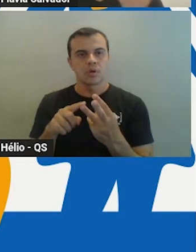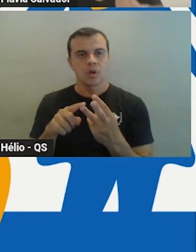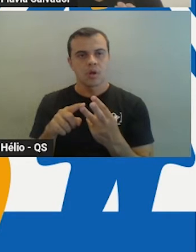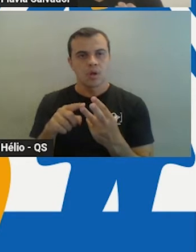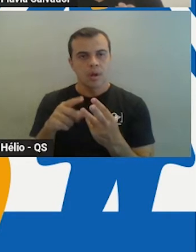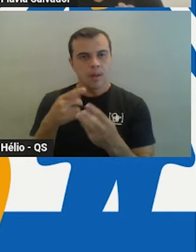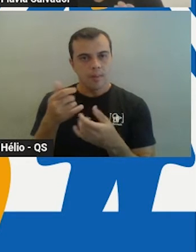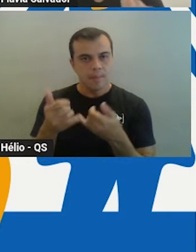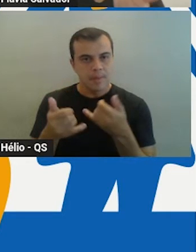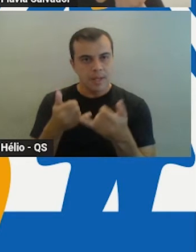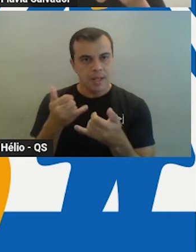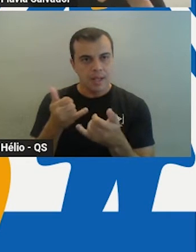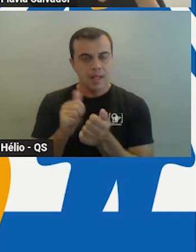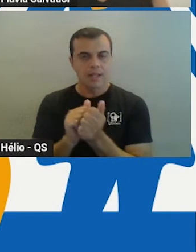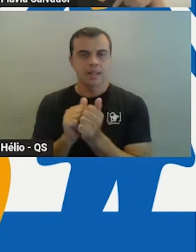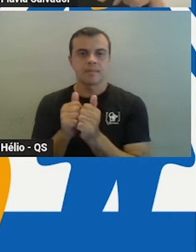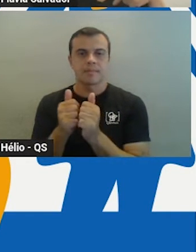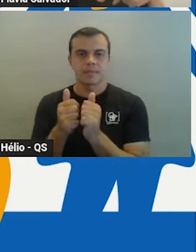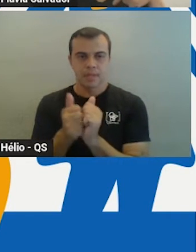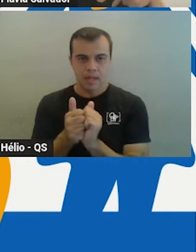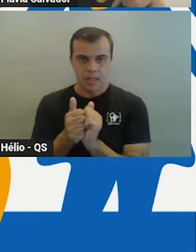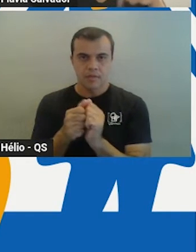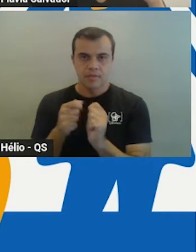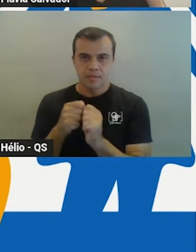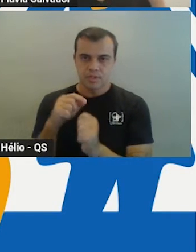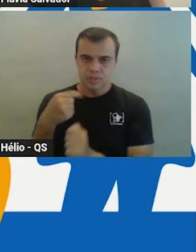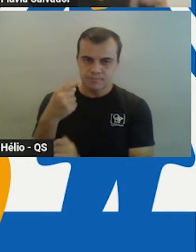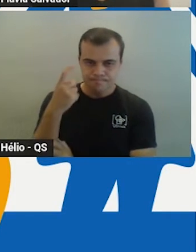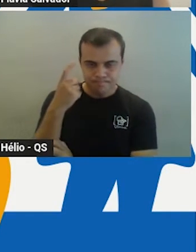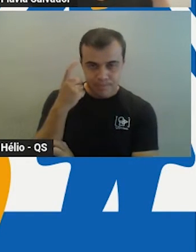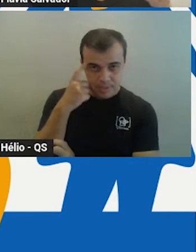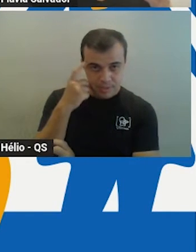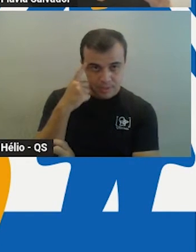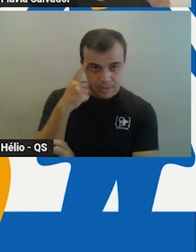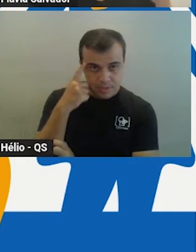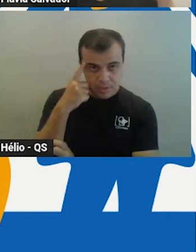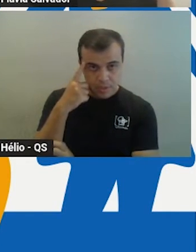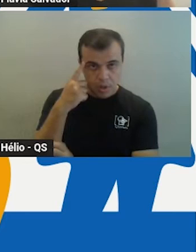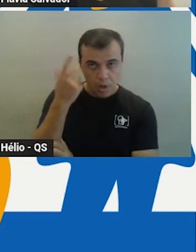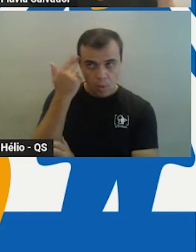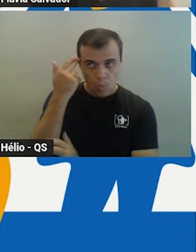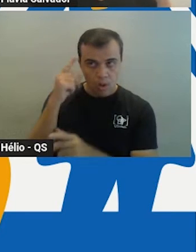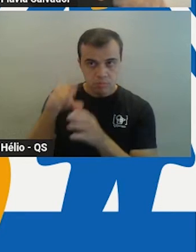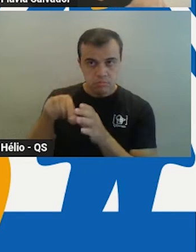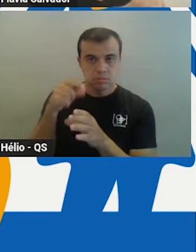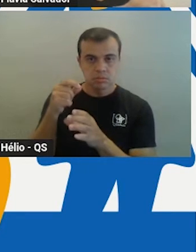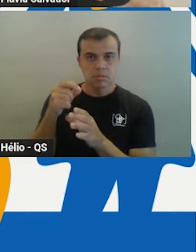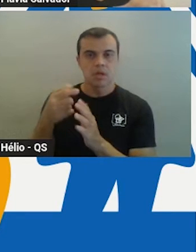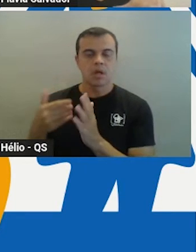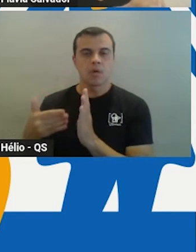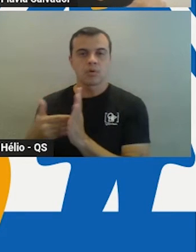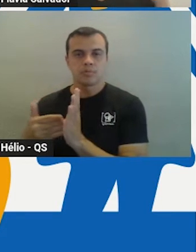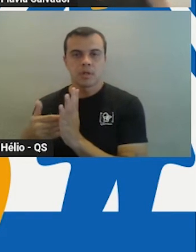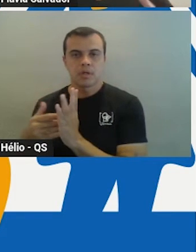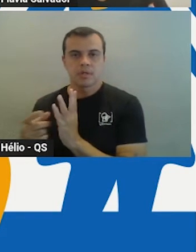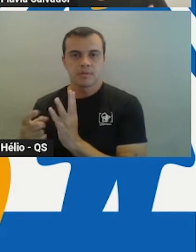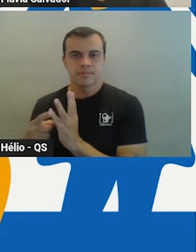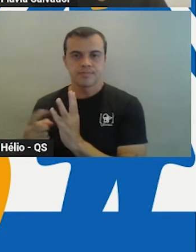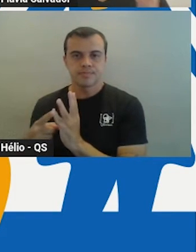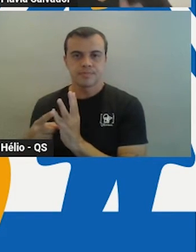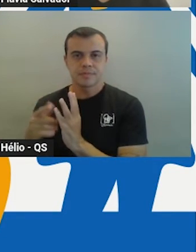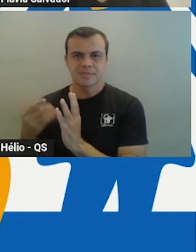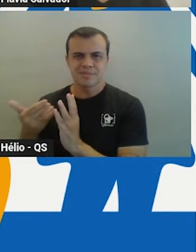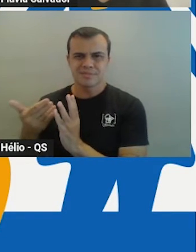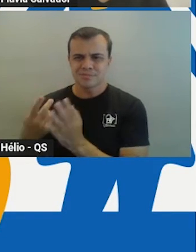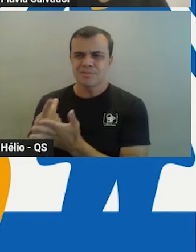é uma brincadeira adaptada para fazer a gente pensar, que é o coelho sai da toca. E a última é isso